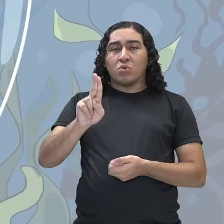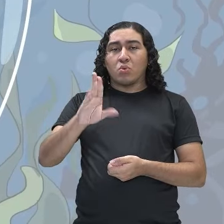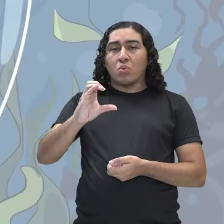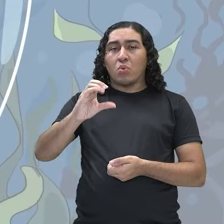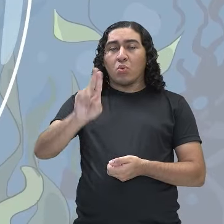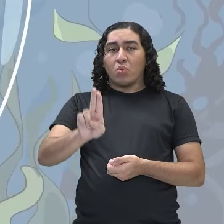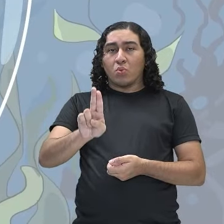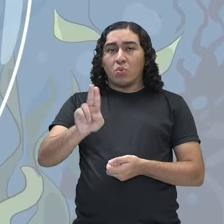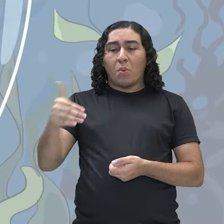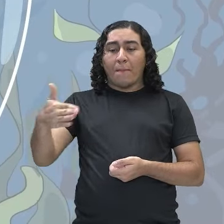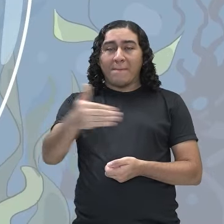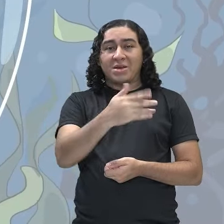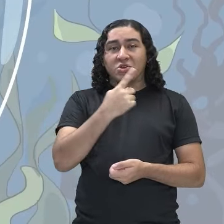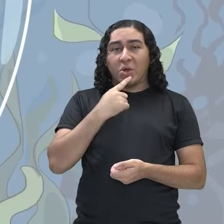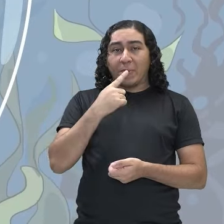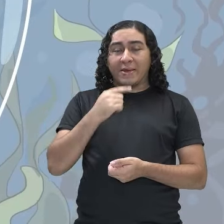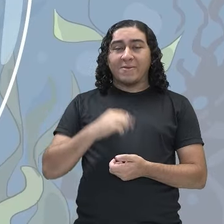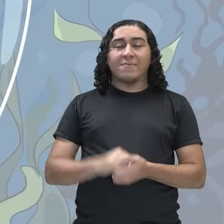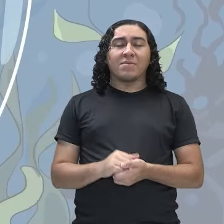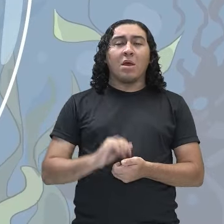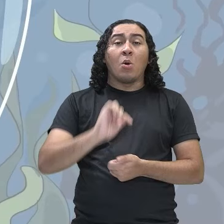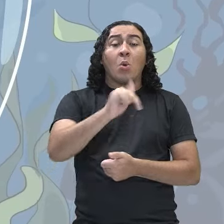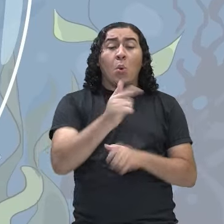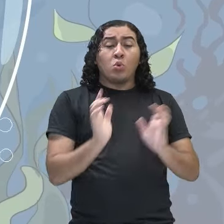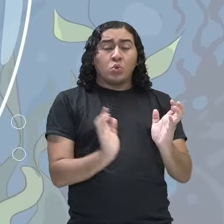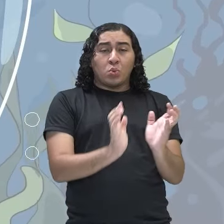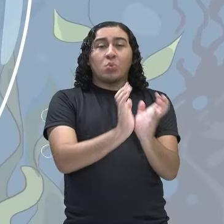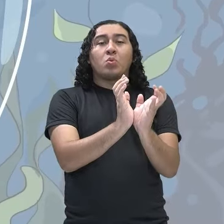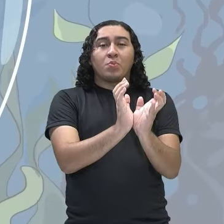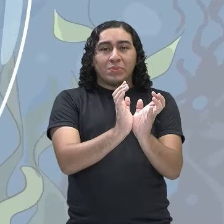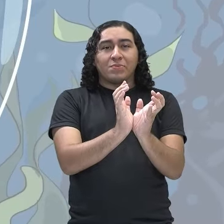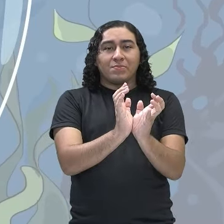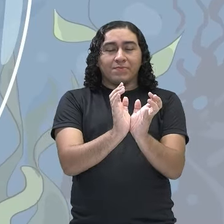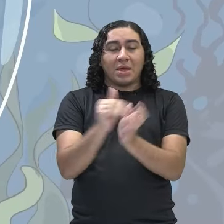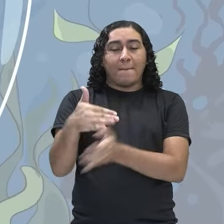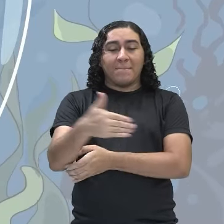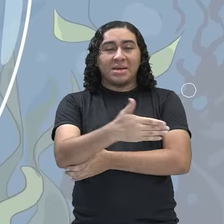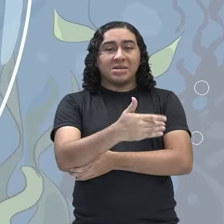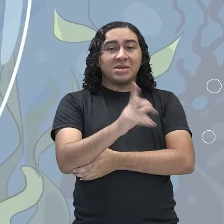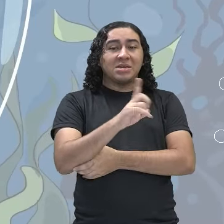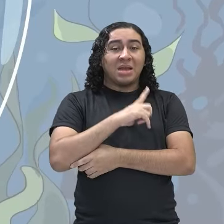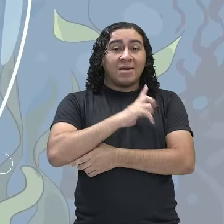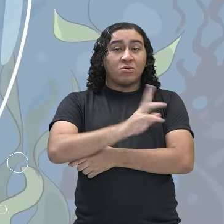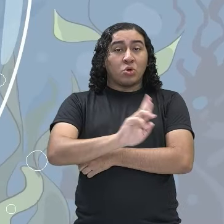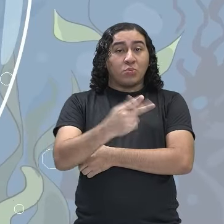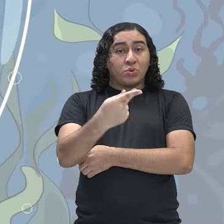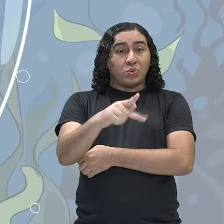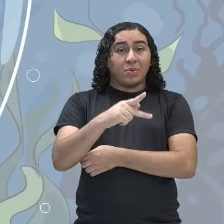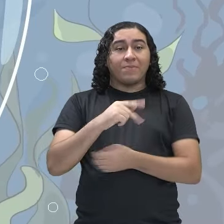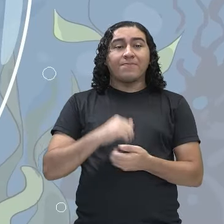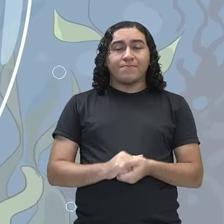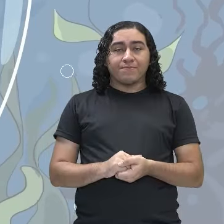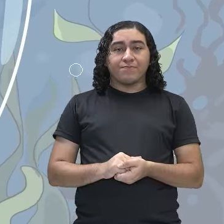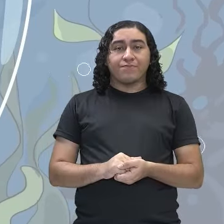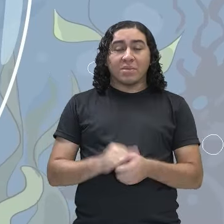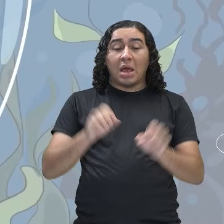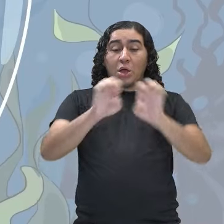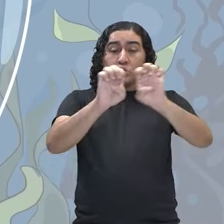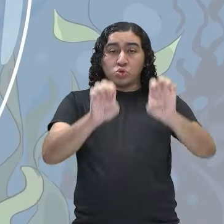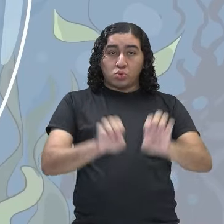do pirarucu, a gente está falando já de um outro grupo de peixes que são denominados de peixes ósseos, né? A estrutura